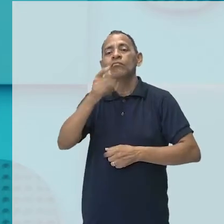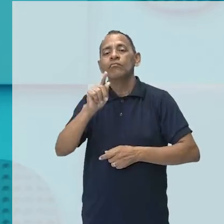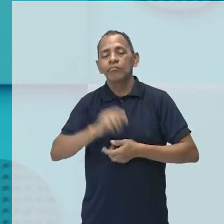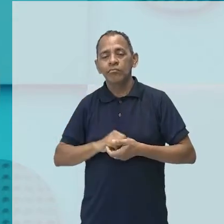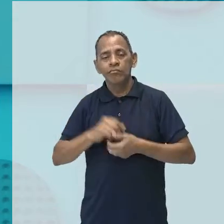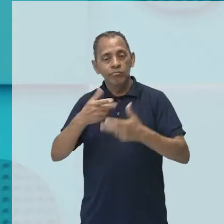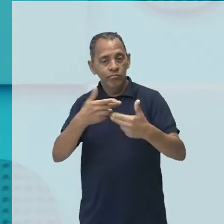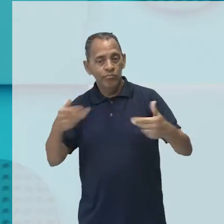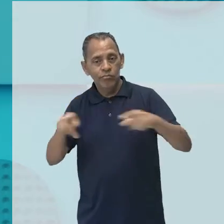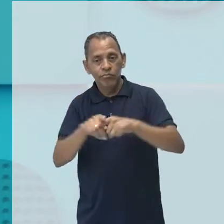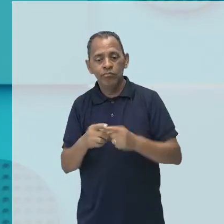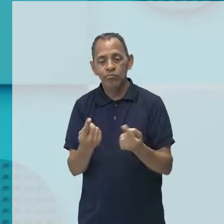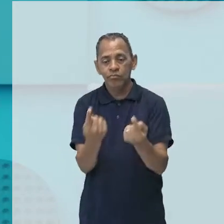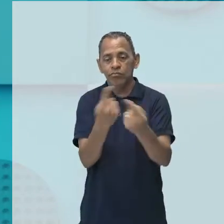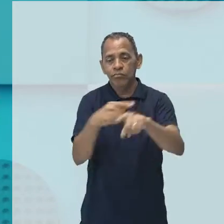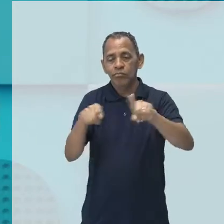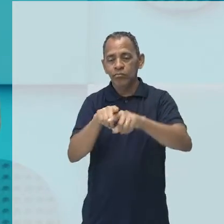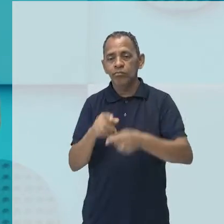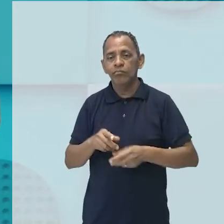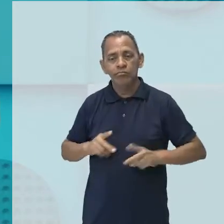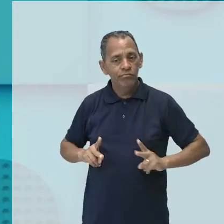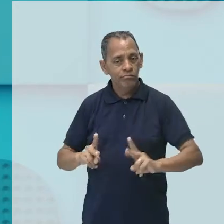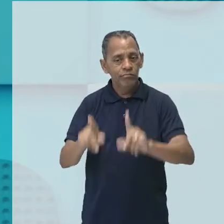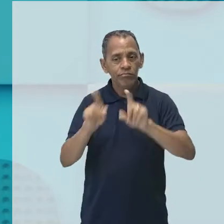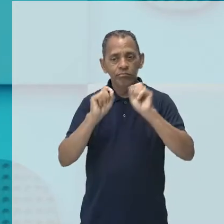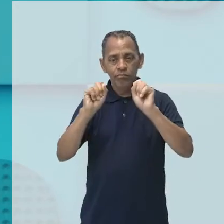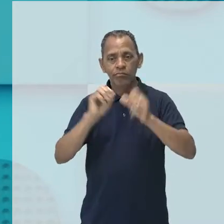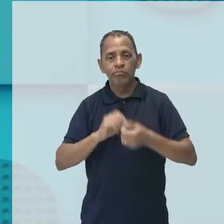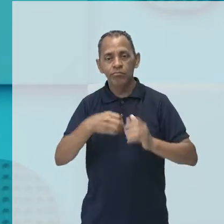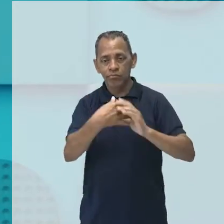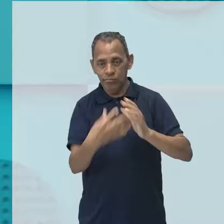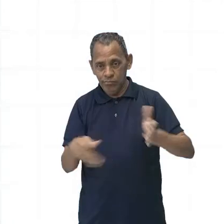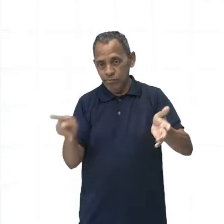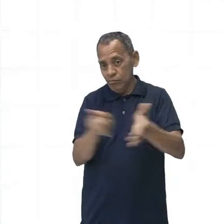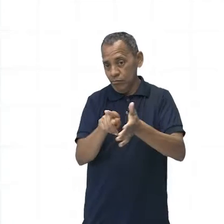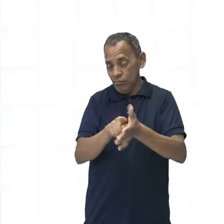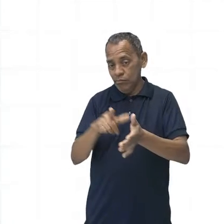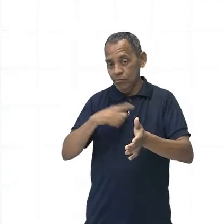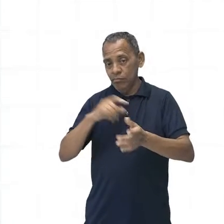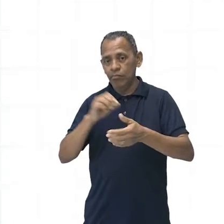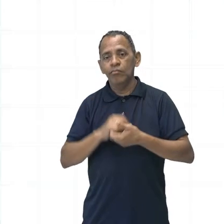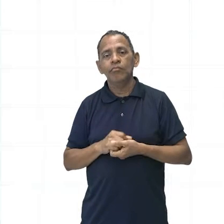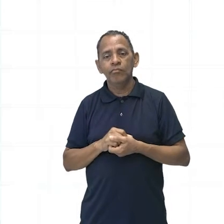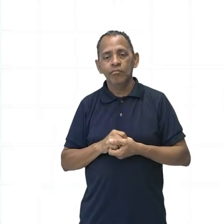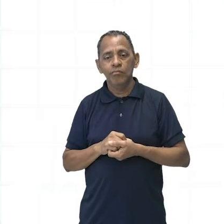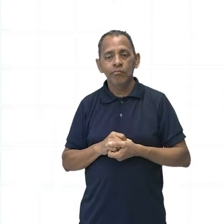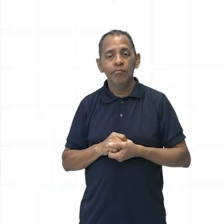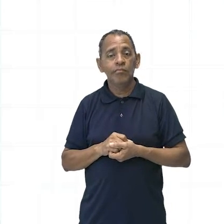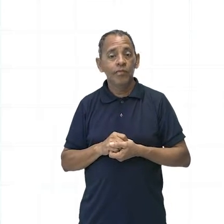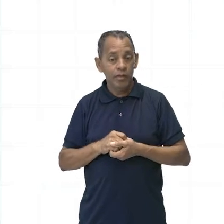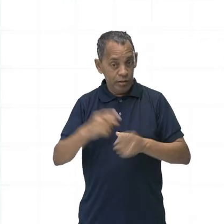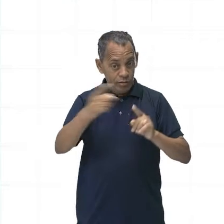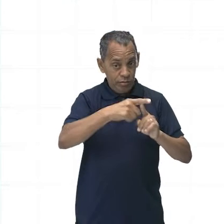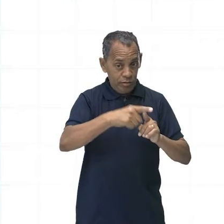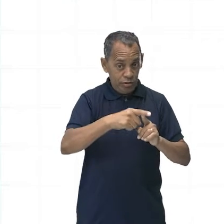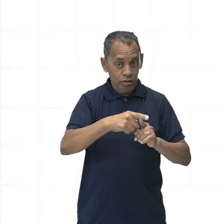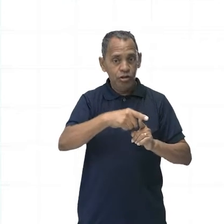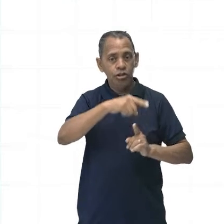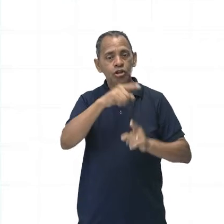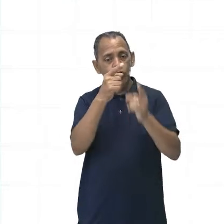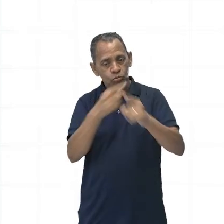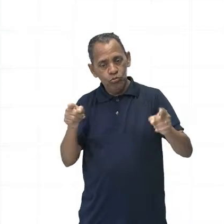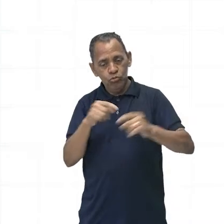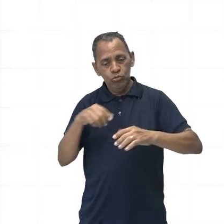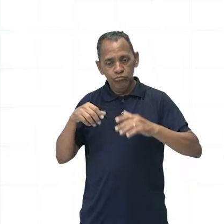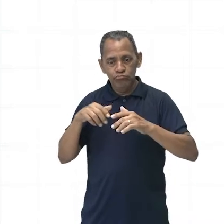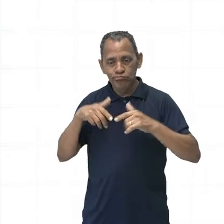né? Então, vamos lá, continuando. Essas características, né, fizeram da Tropicália um movimento